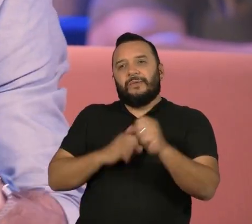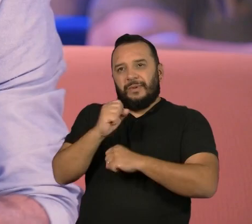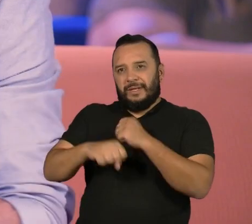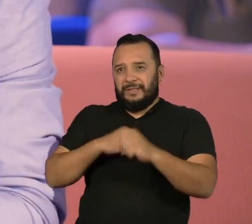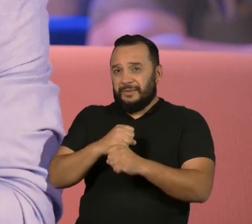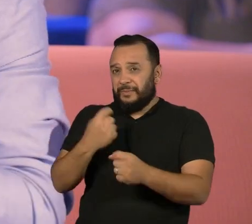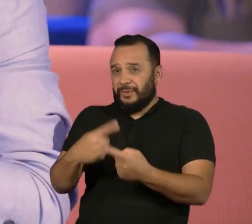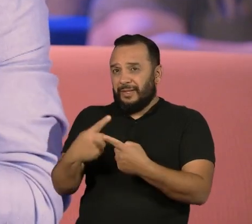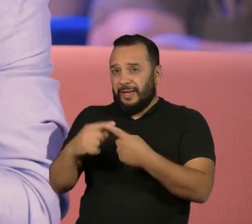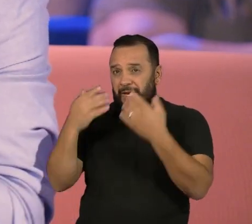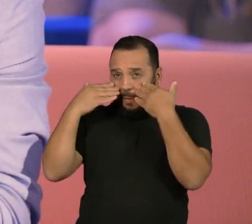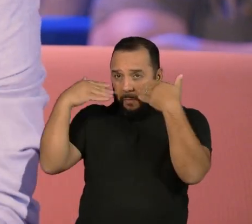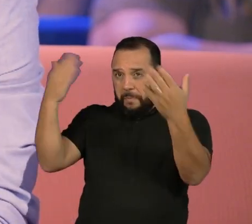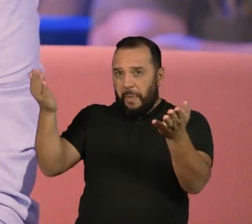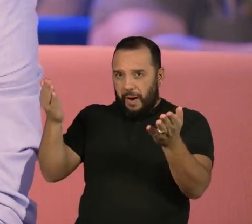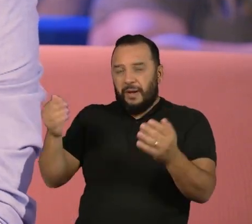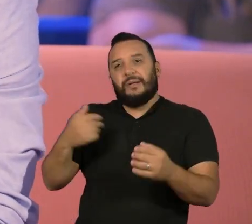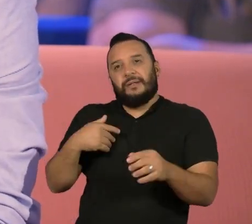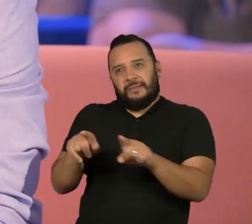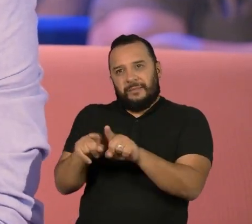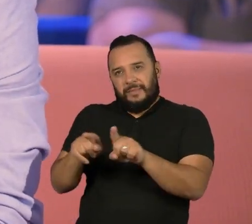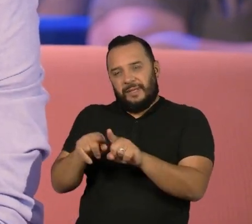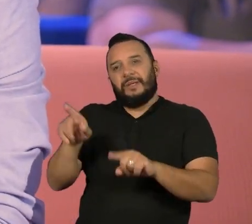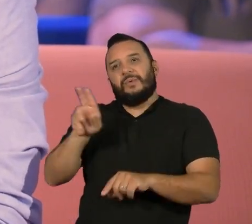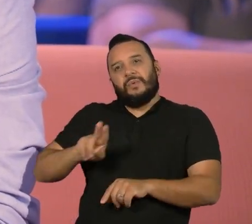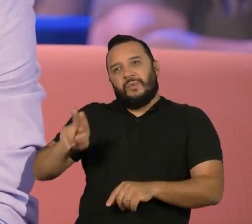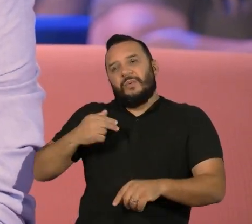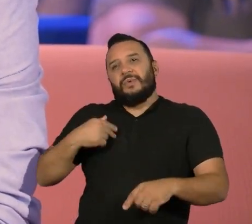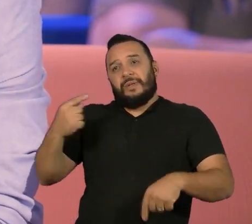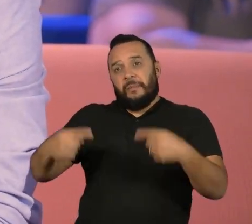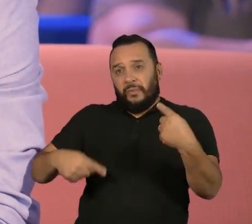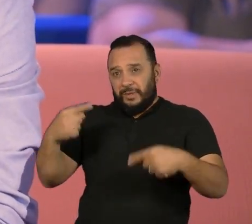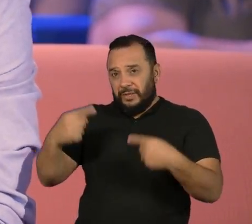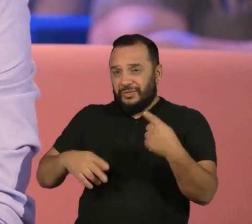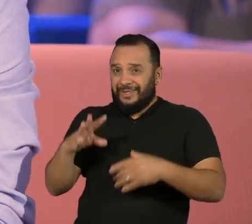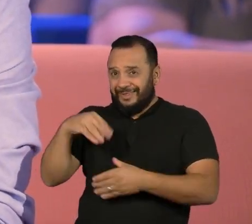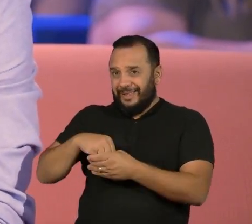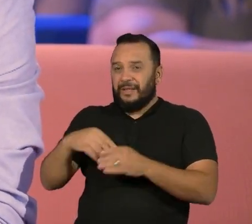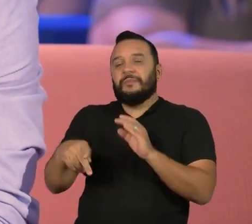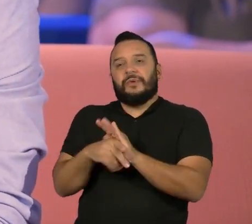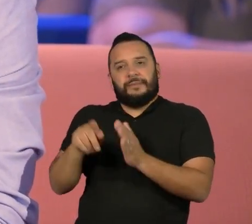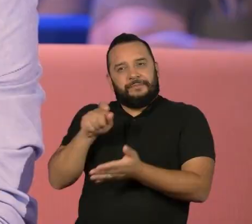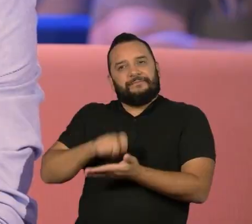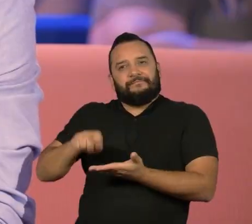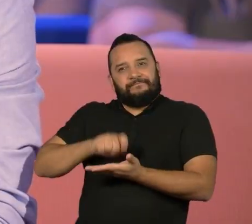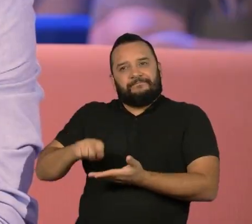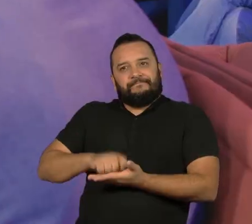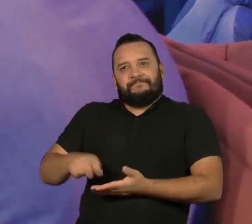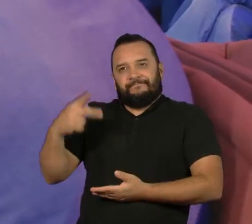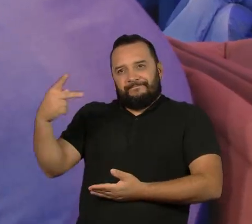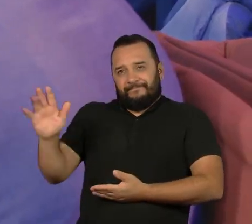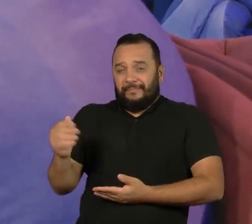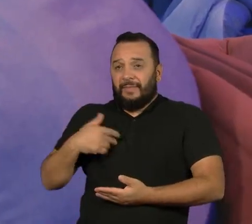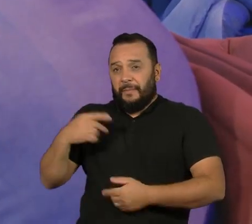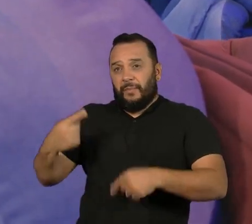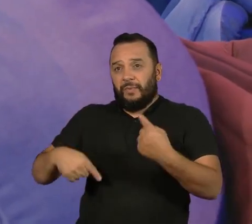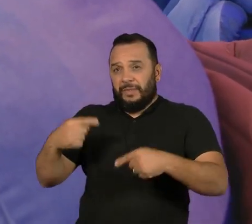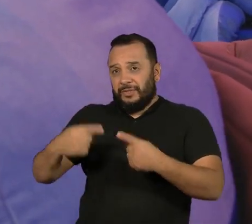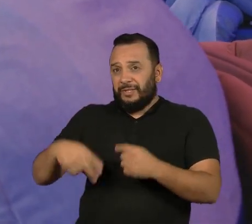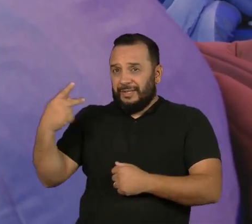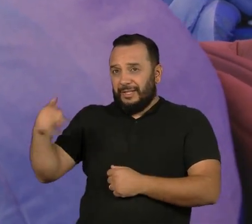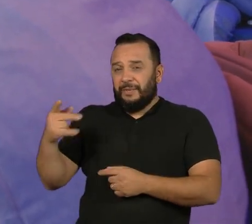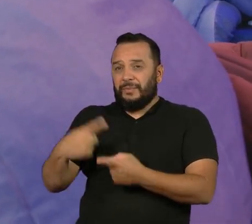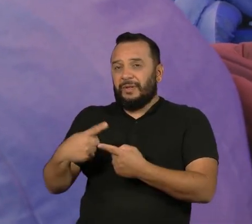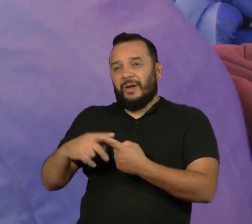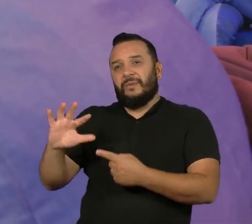expôs de uma maneira, ele também usa a política dentro da escrita dele, o que eu acho que é fantástico, a maneira como ele também expõe a política, porque o que aconteceu com o